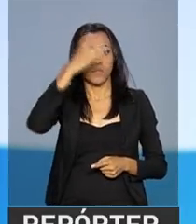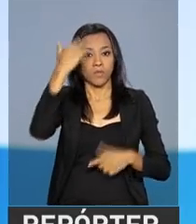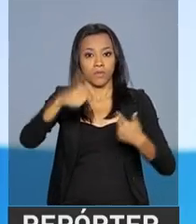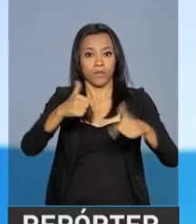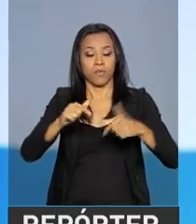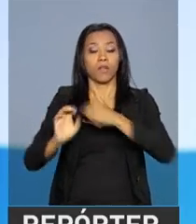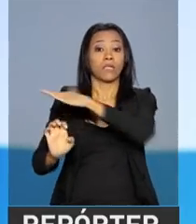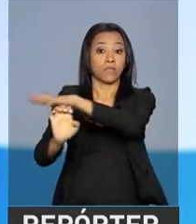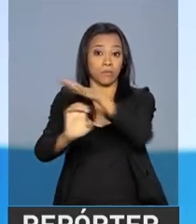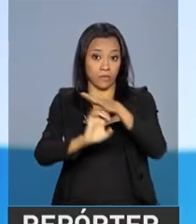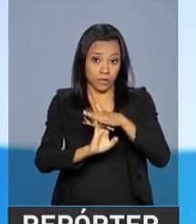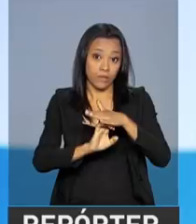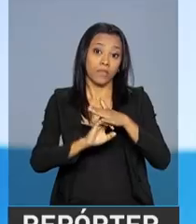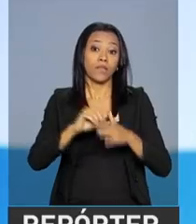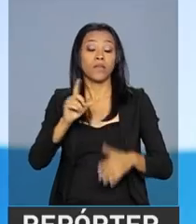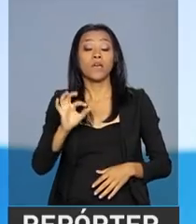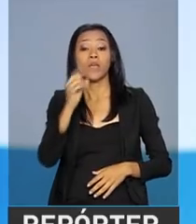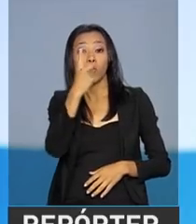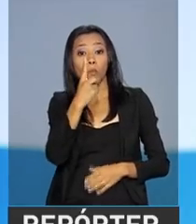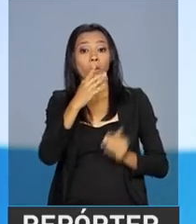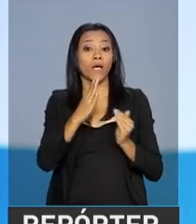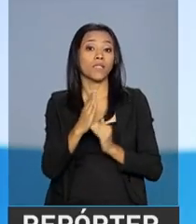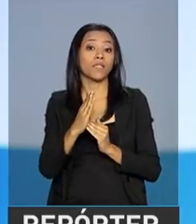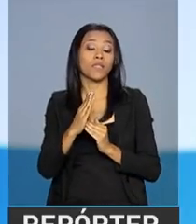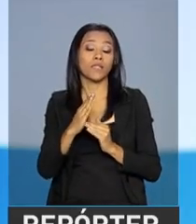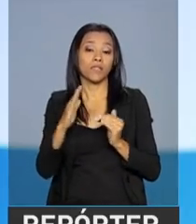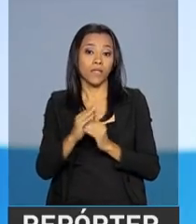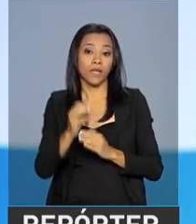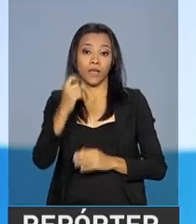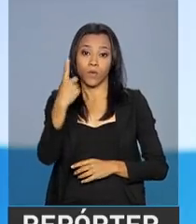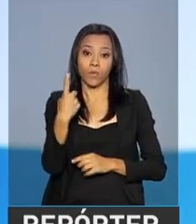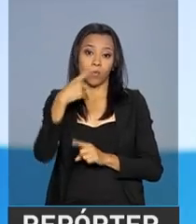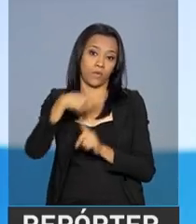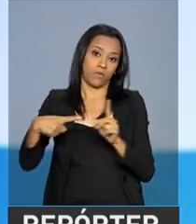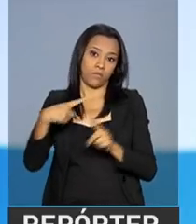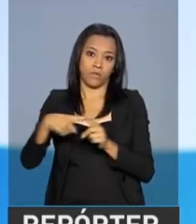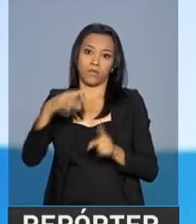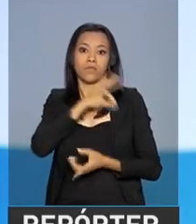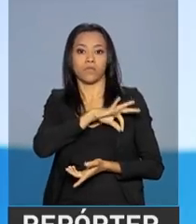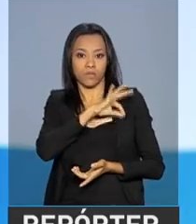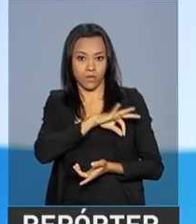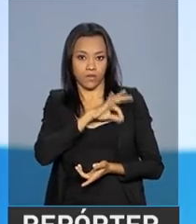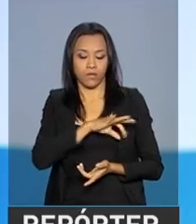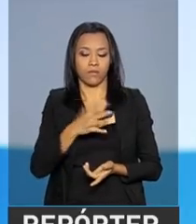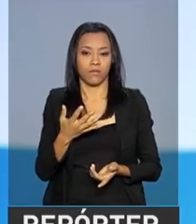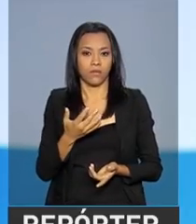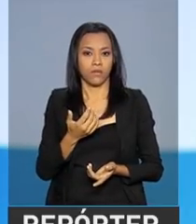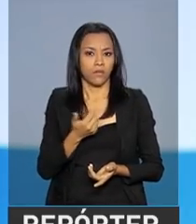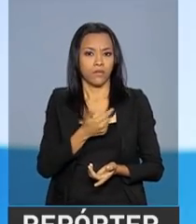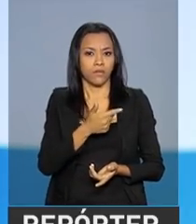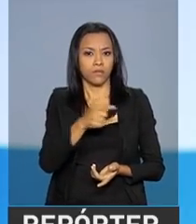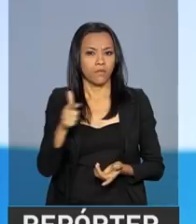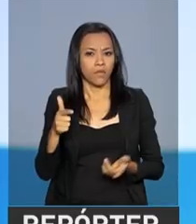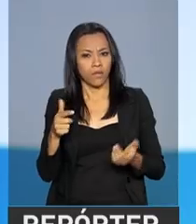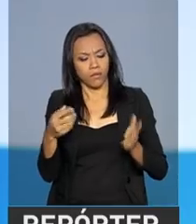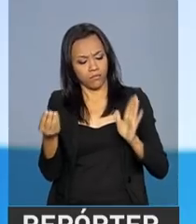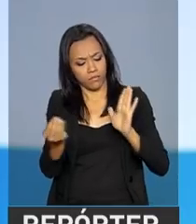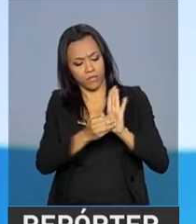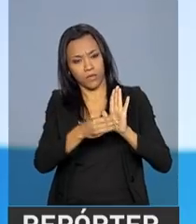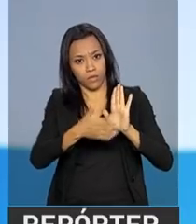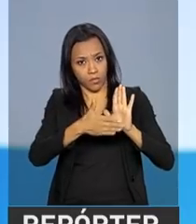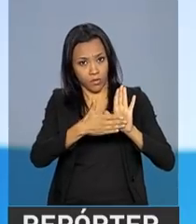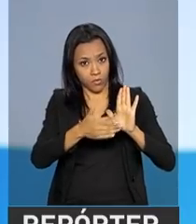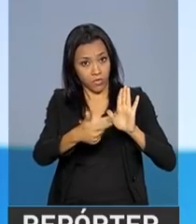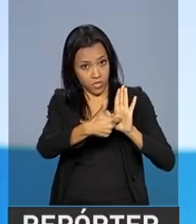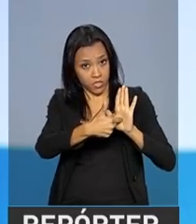ganho de 1 a 1 meio salário mínimo não há uma acção sequer da reforma previdenciária que